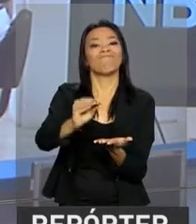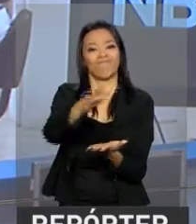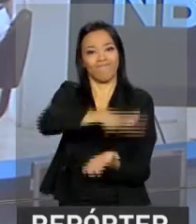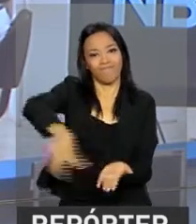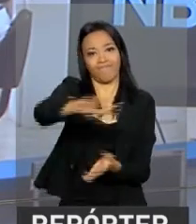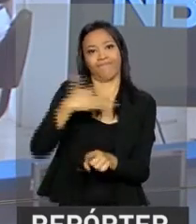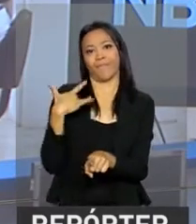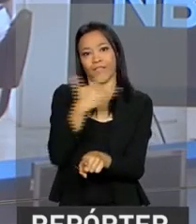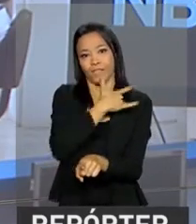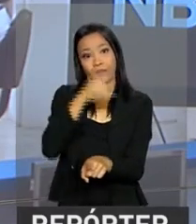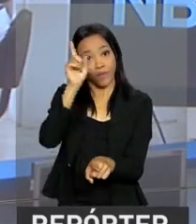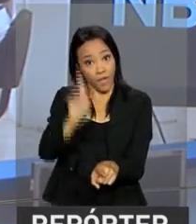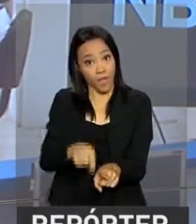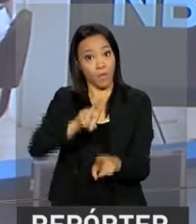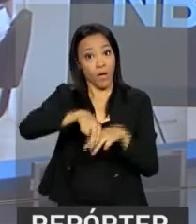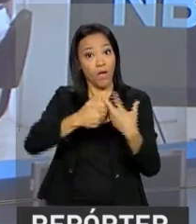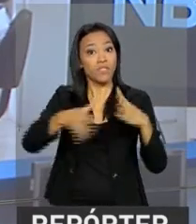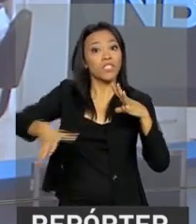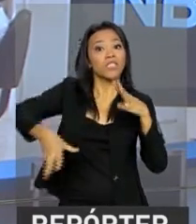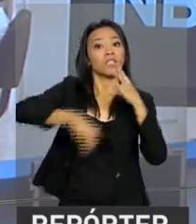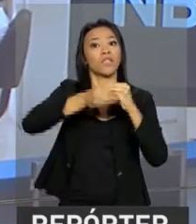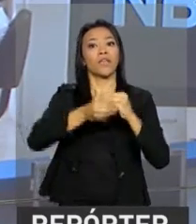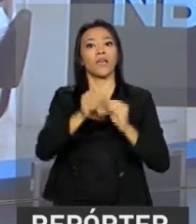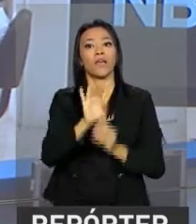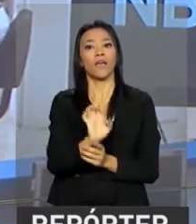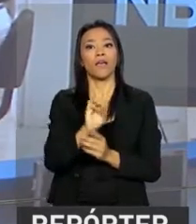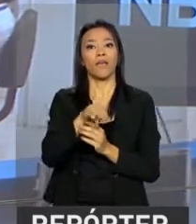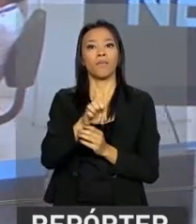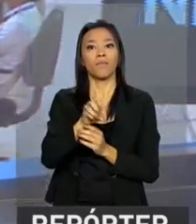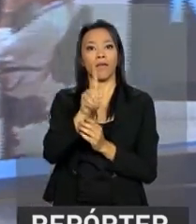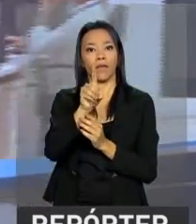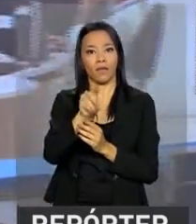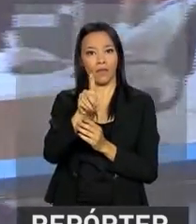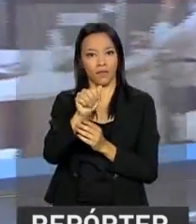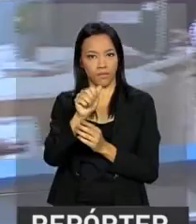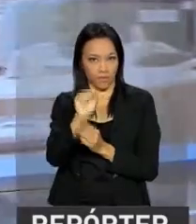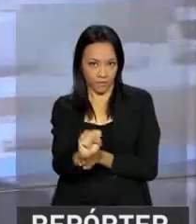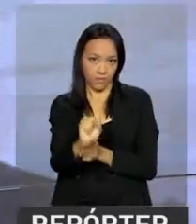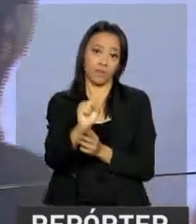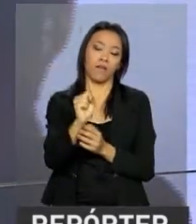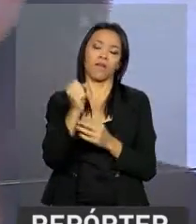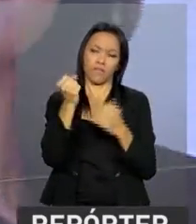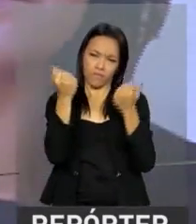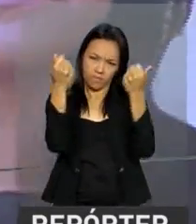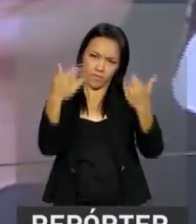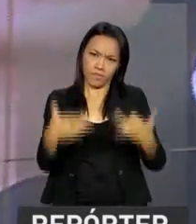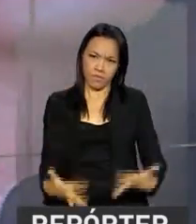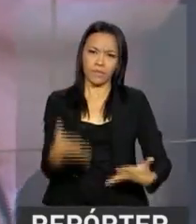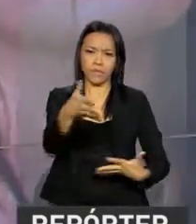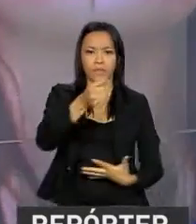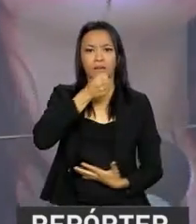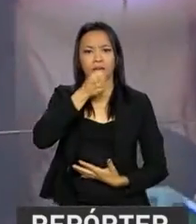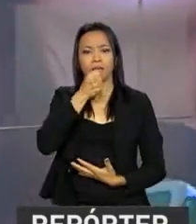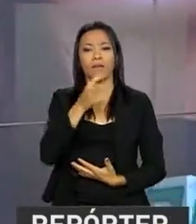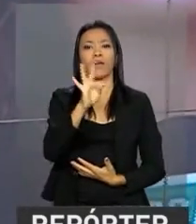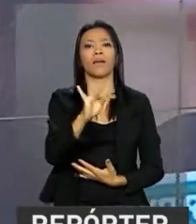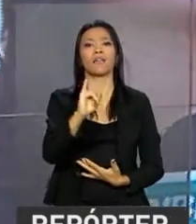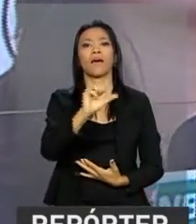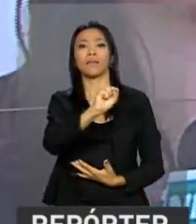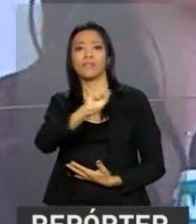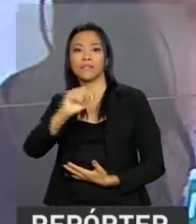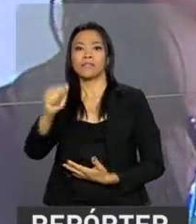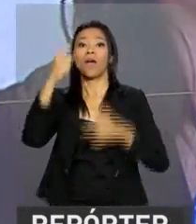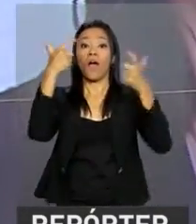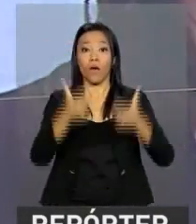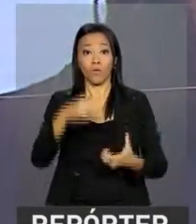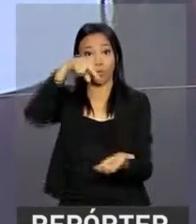resultado do pagamento de emendas parlamentares. Sobre esse assunto, a gente vai conversar agora com a repórter Thaisa Dias, que está lá no Ministério da